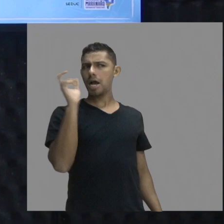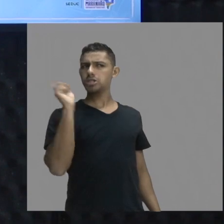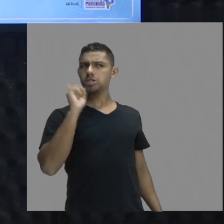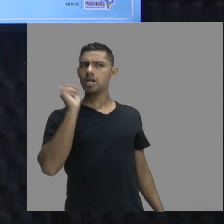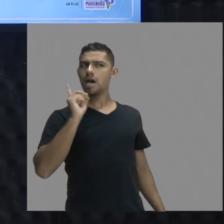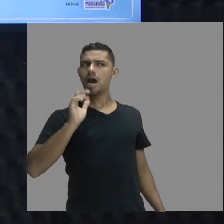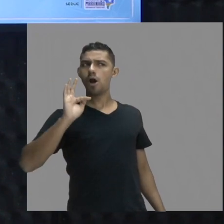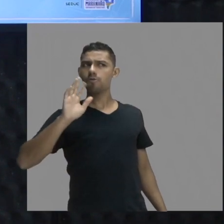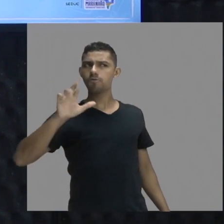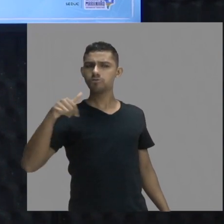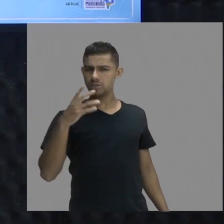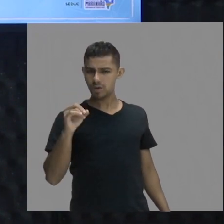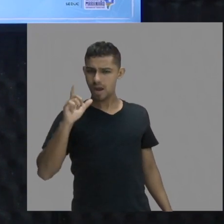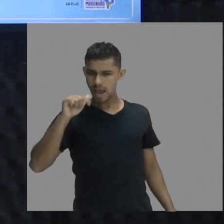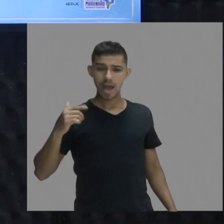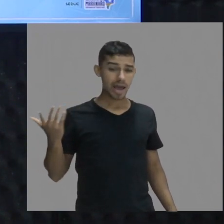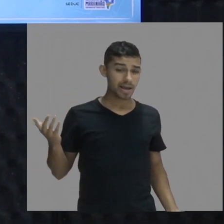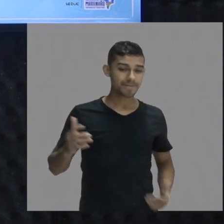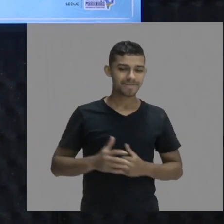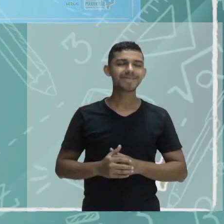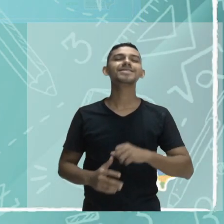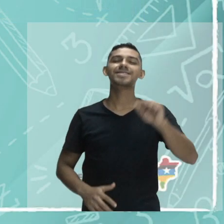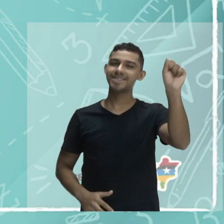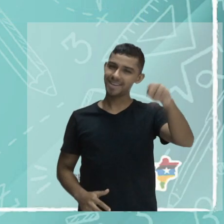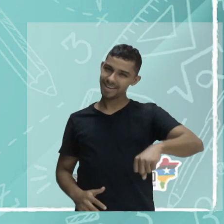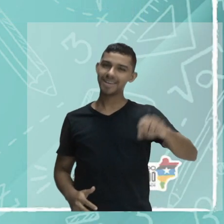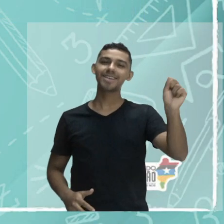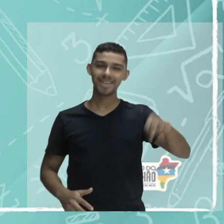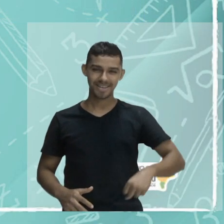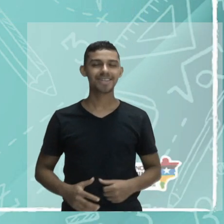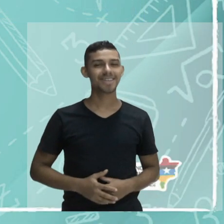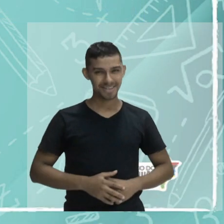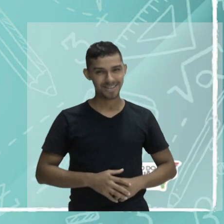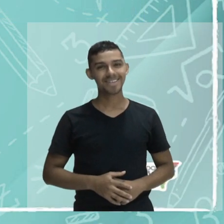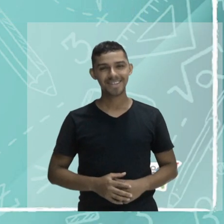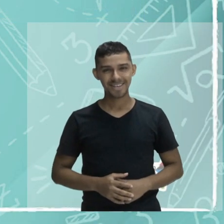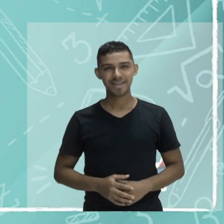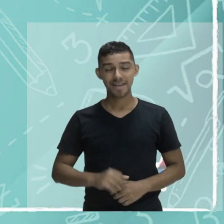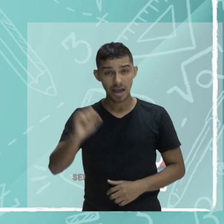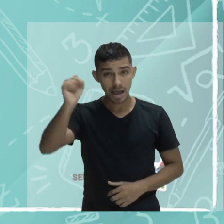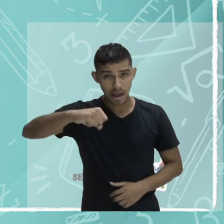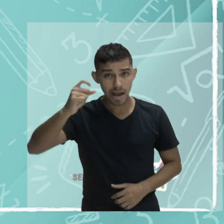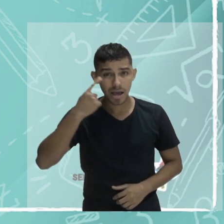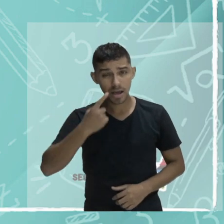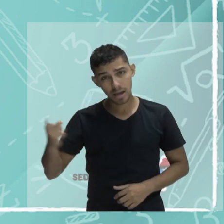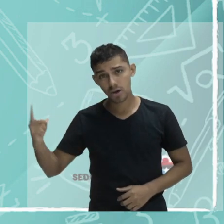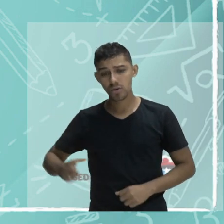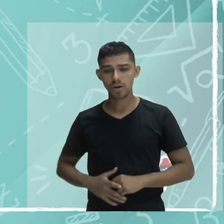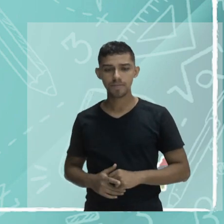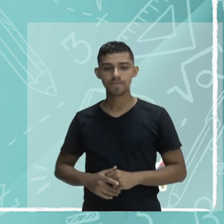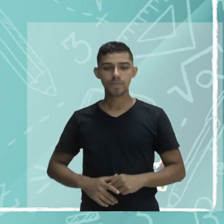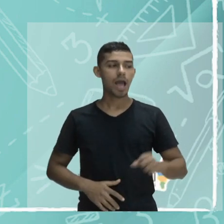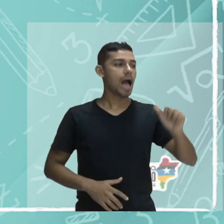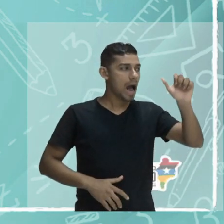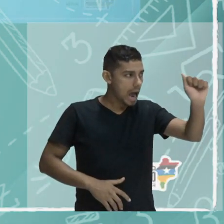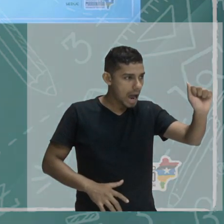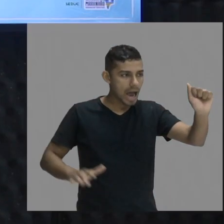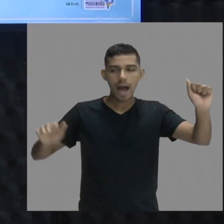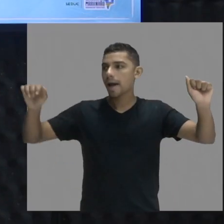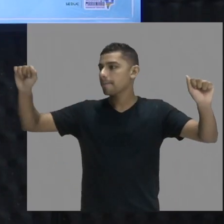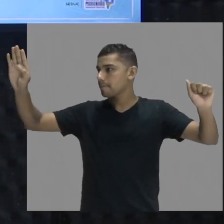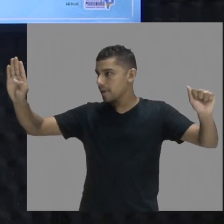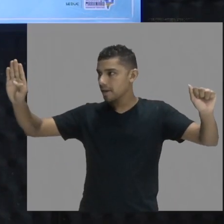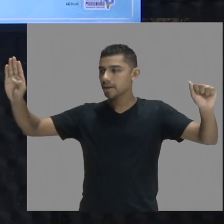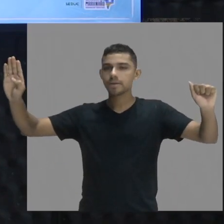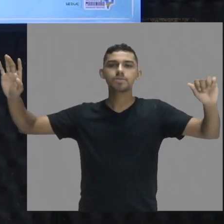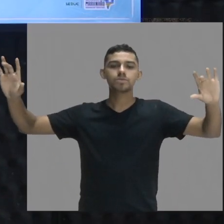função? É ou não é? Vamos ver? É assim, galera. Ora, cada elemento de A deve estar associado a